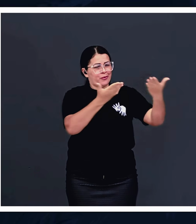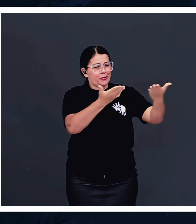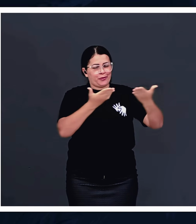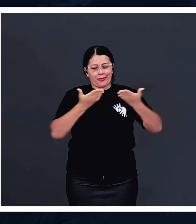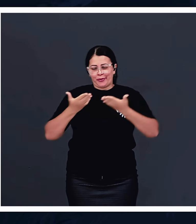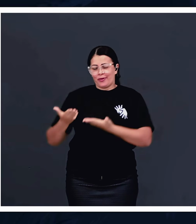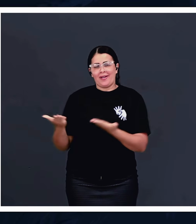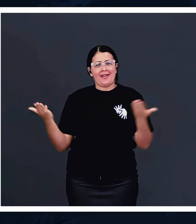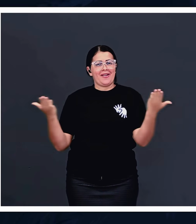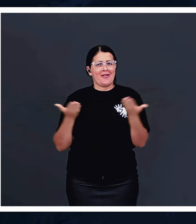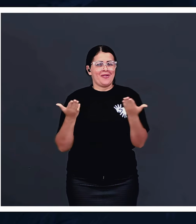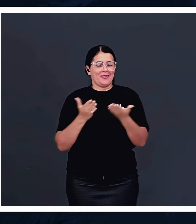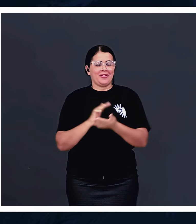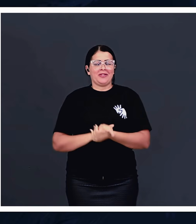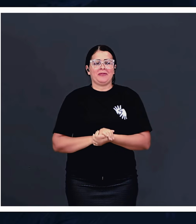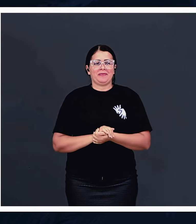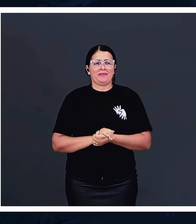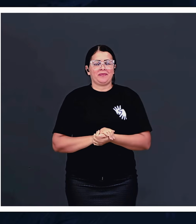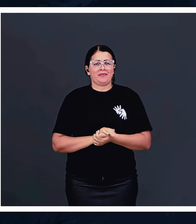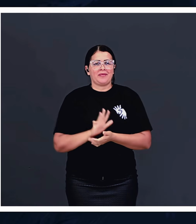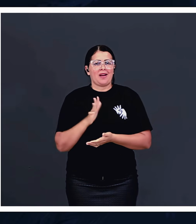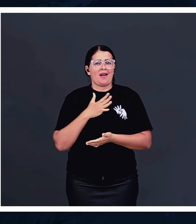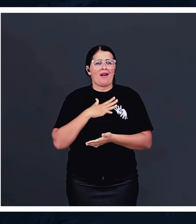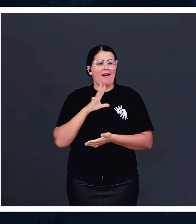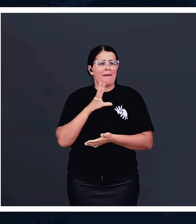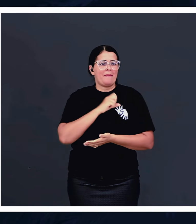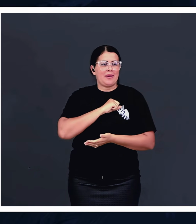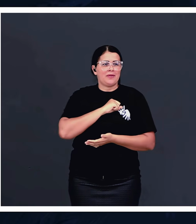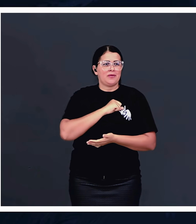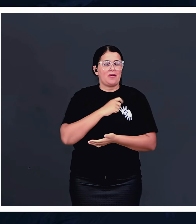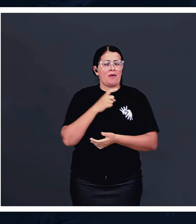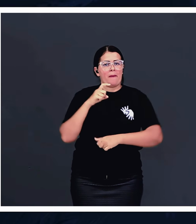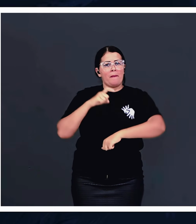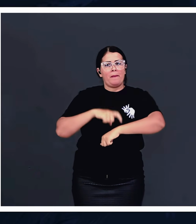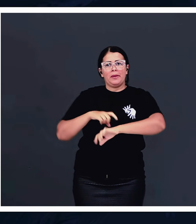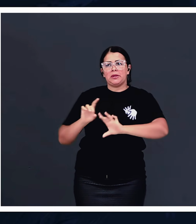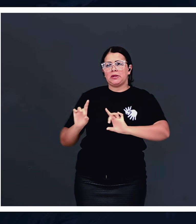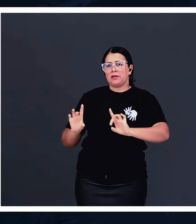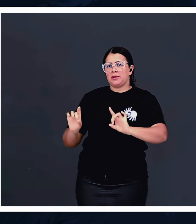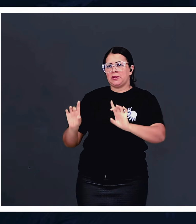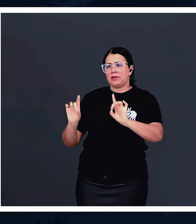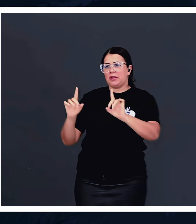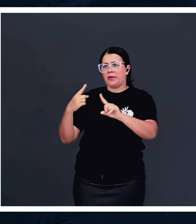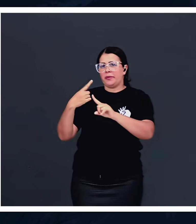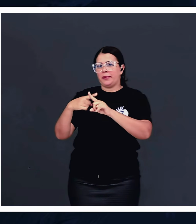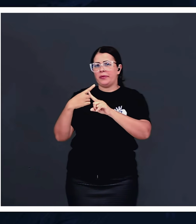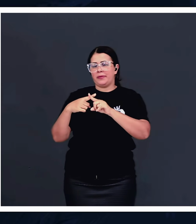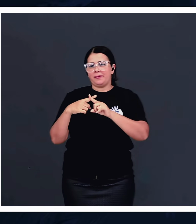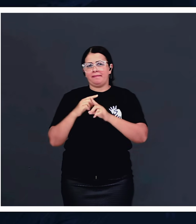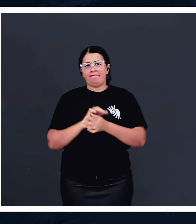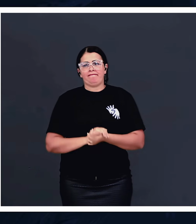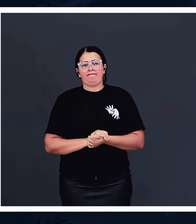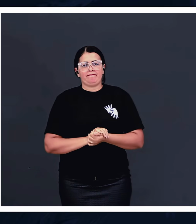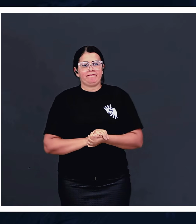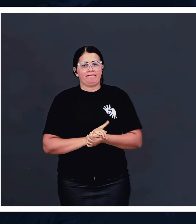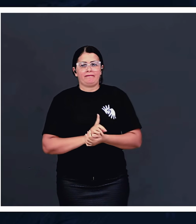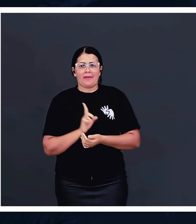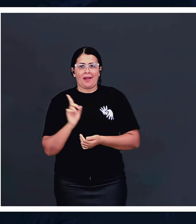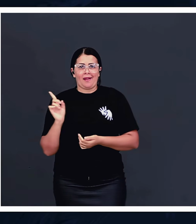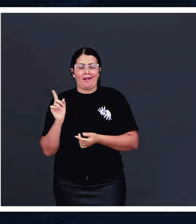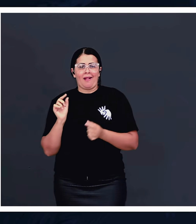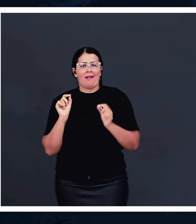receber vocês aqui. Amados, esse momento é um momento muito especial, porque ele